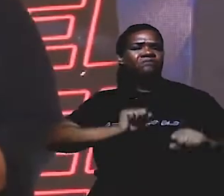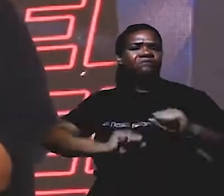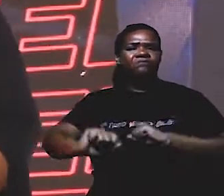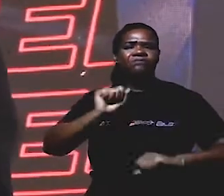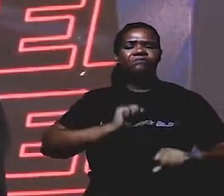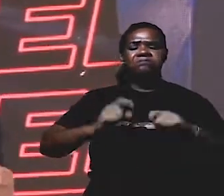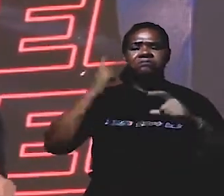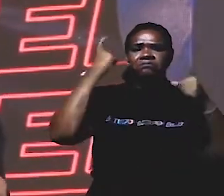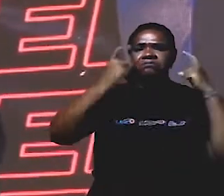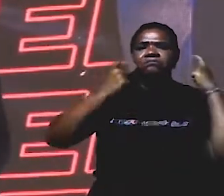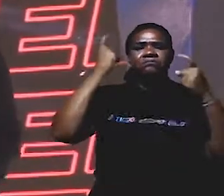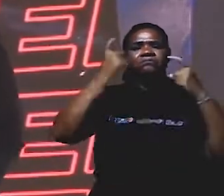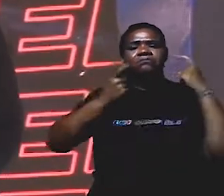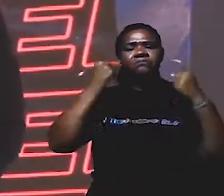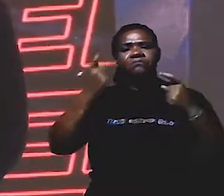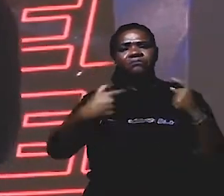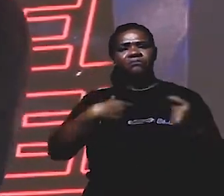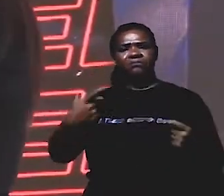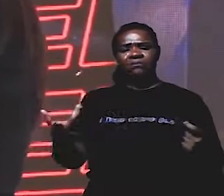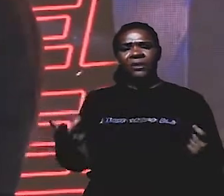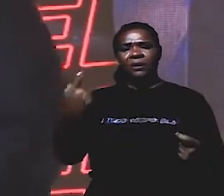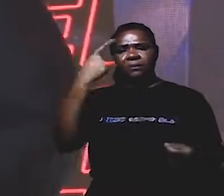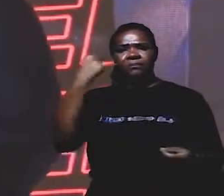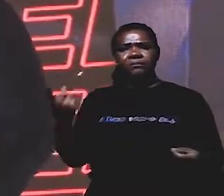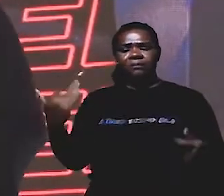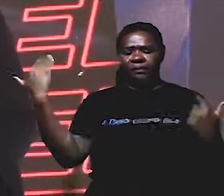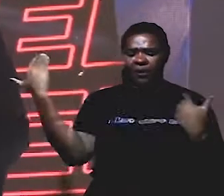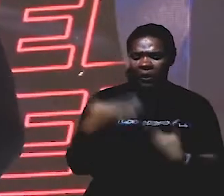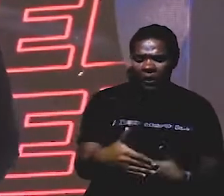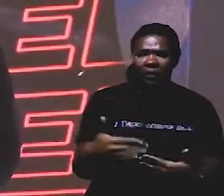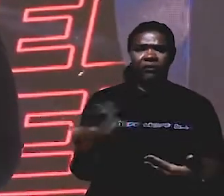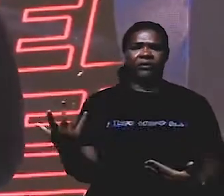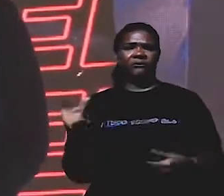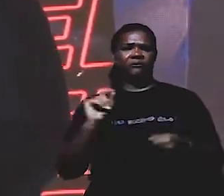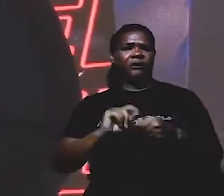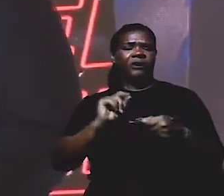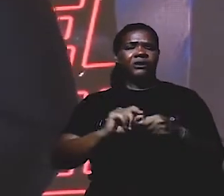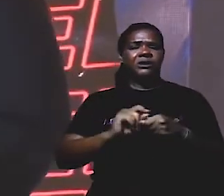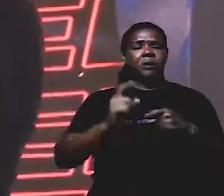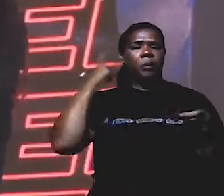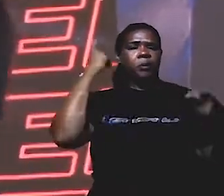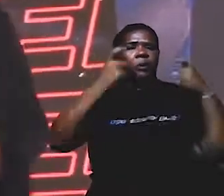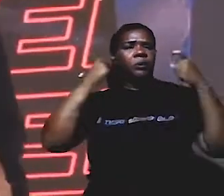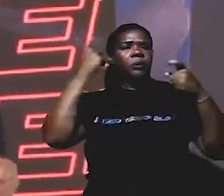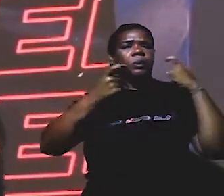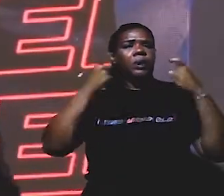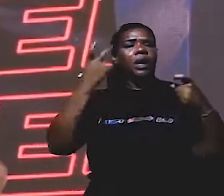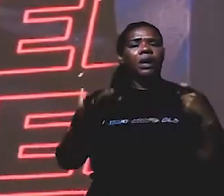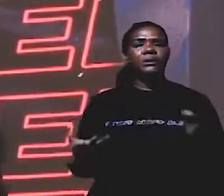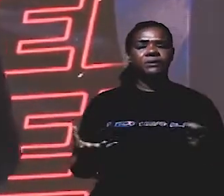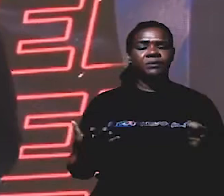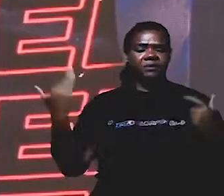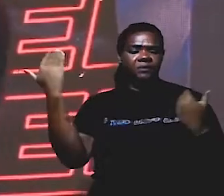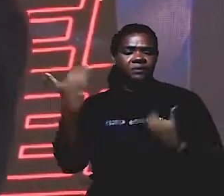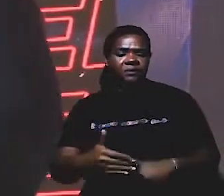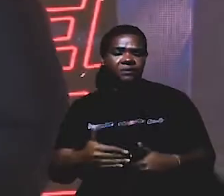inquieta. Ah, nós nos inquietamos para fazer uma prova, nós nos inquietamos para o Enem, para